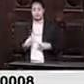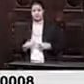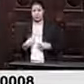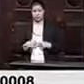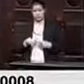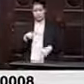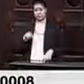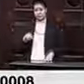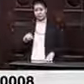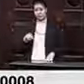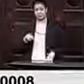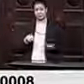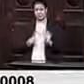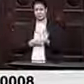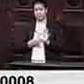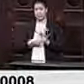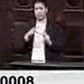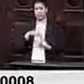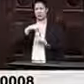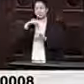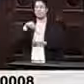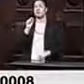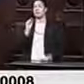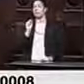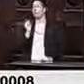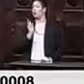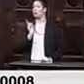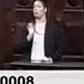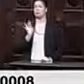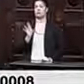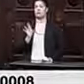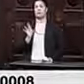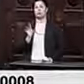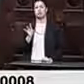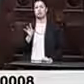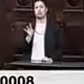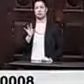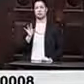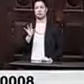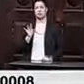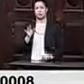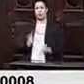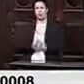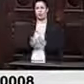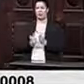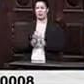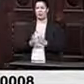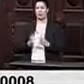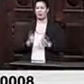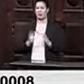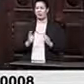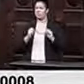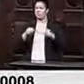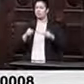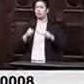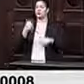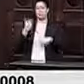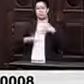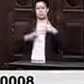ela representa, não simplesmente, uma homenagem aos servidores, aos